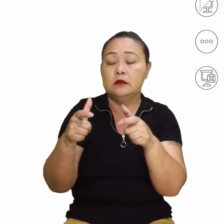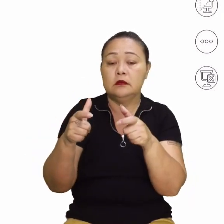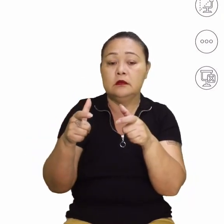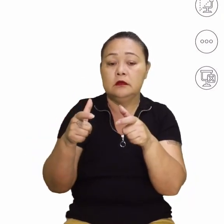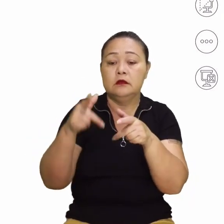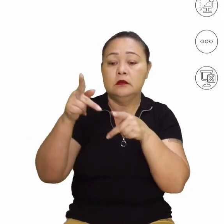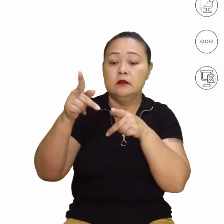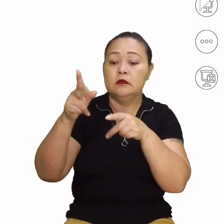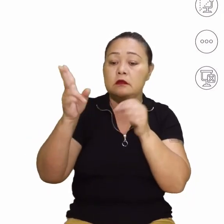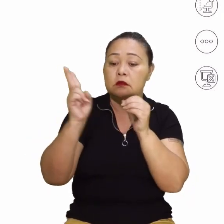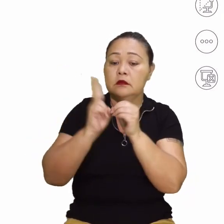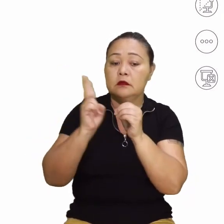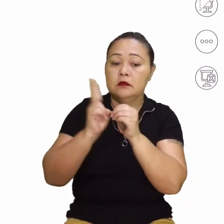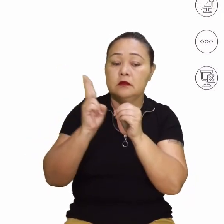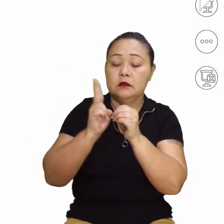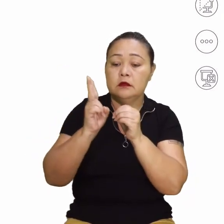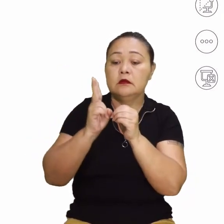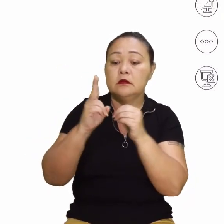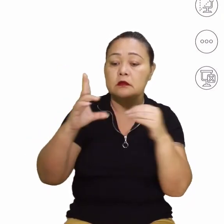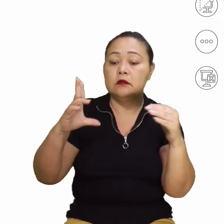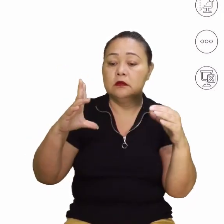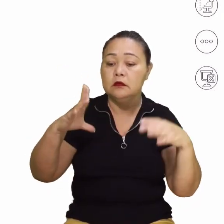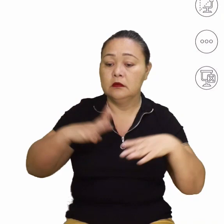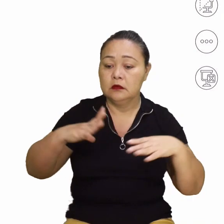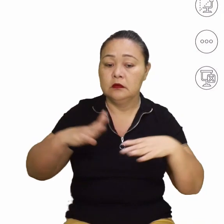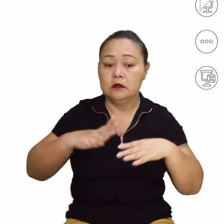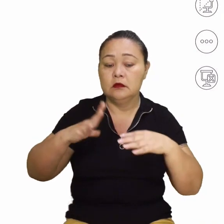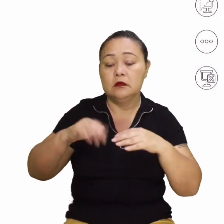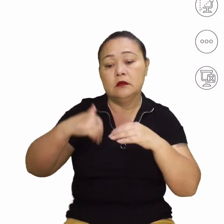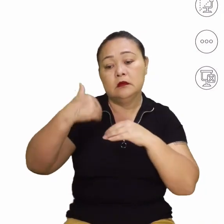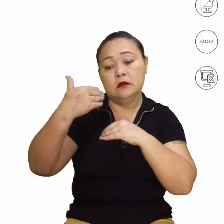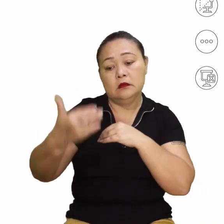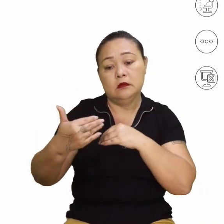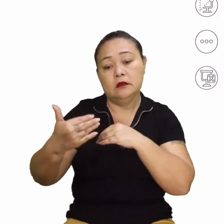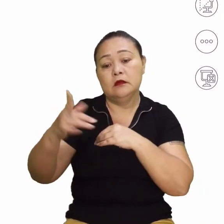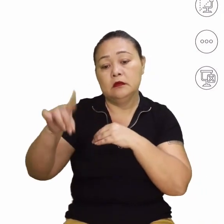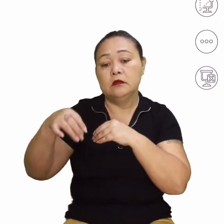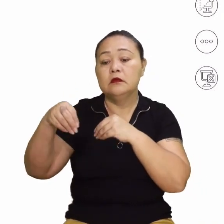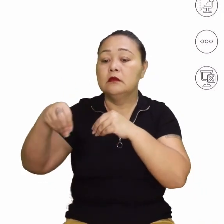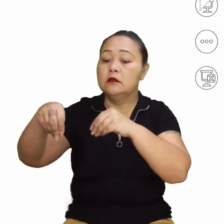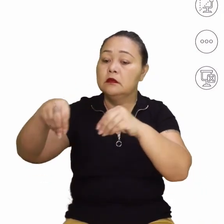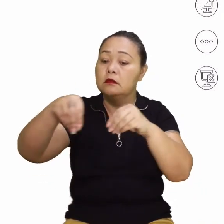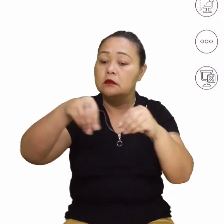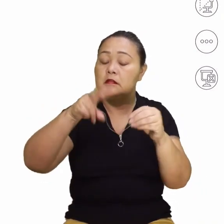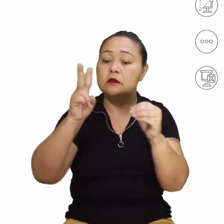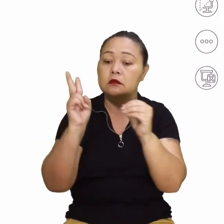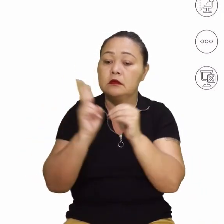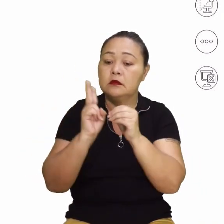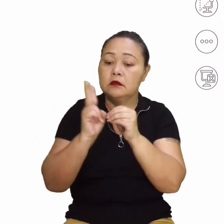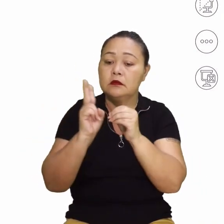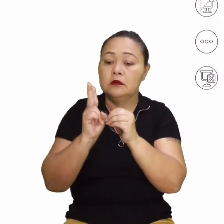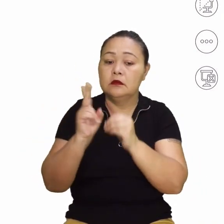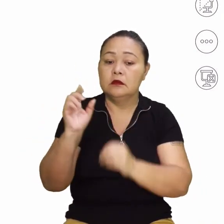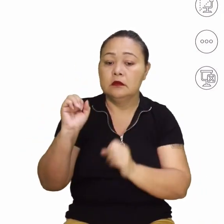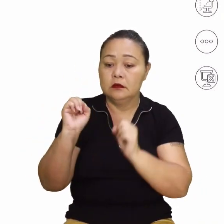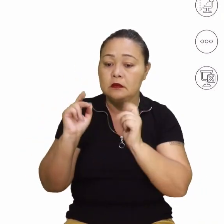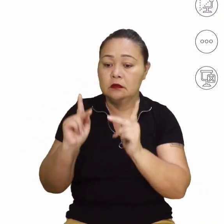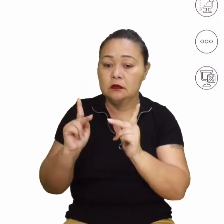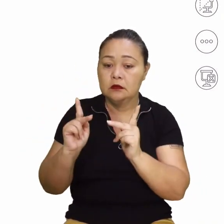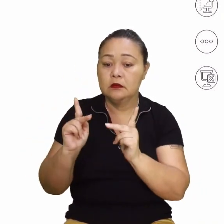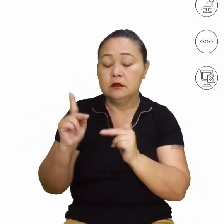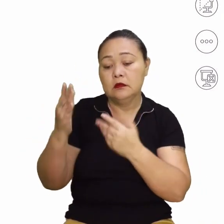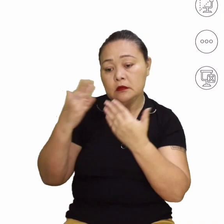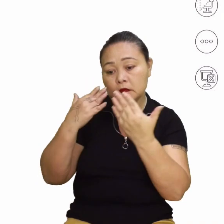de indígenas na cidade do que em terras indígenas Ok vê aí também